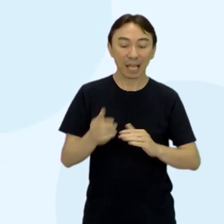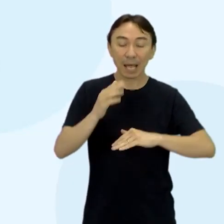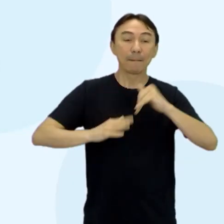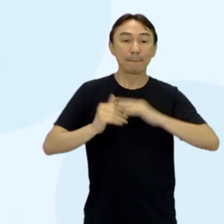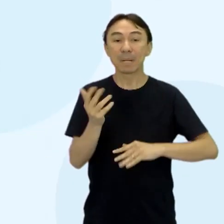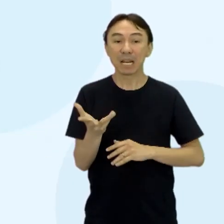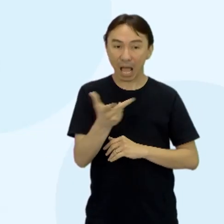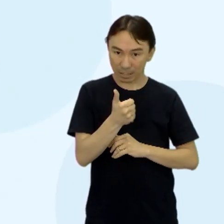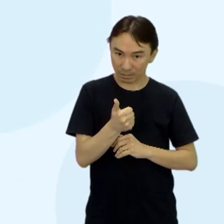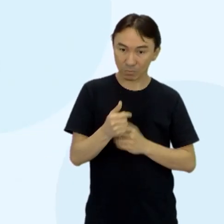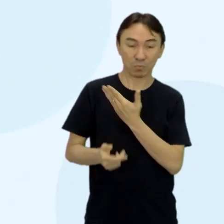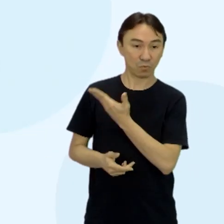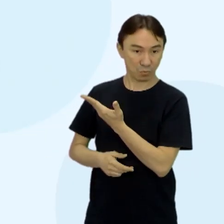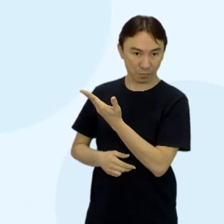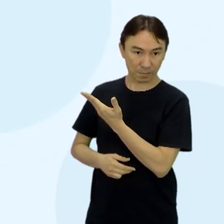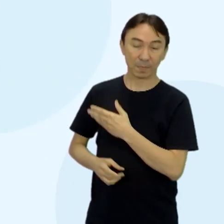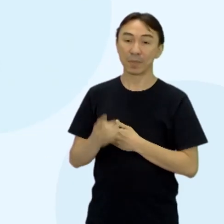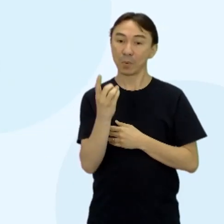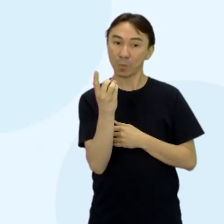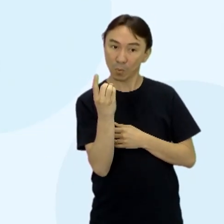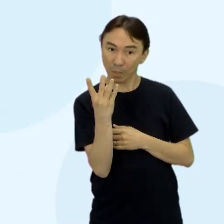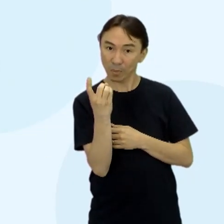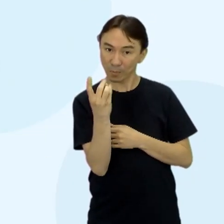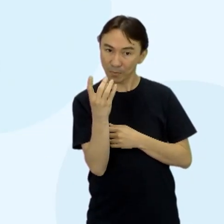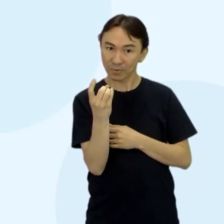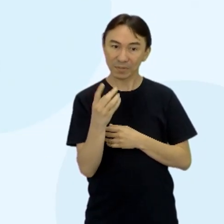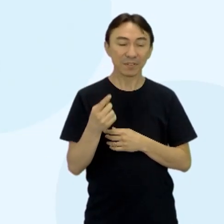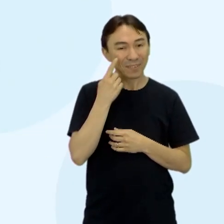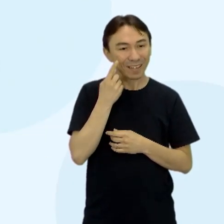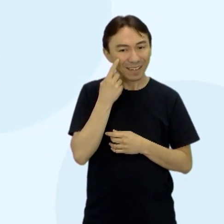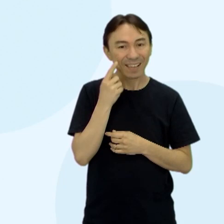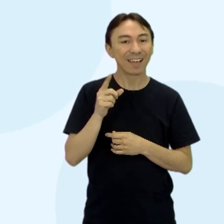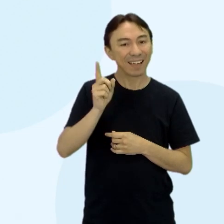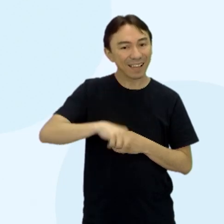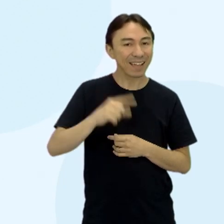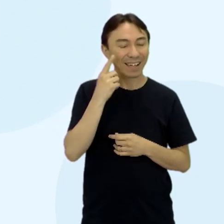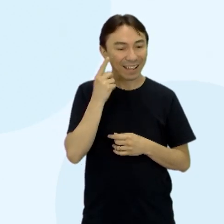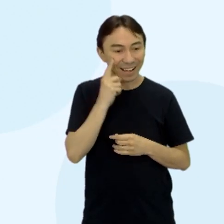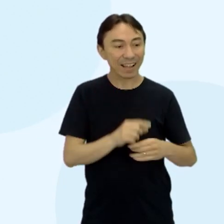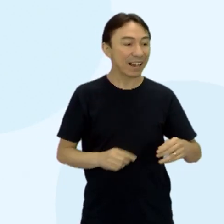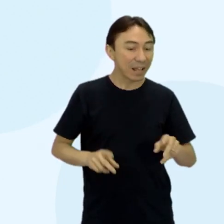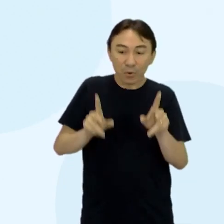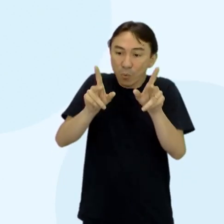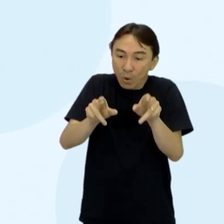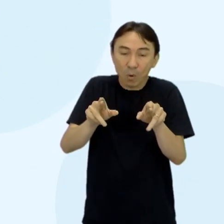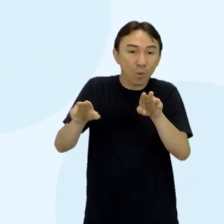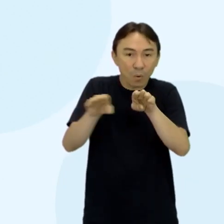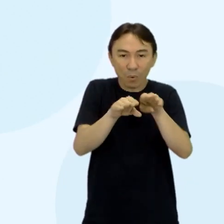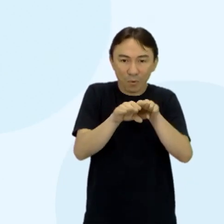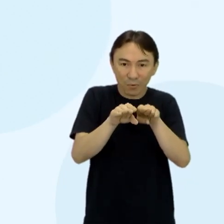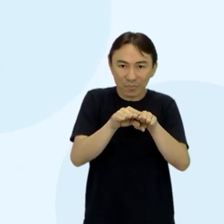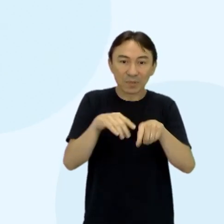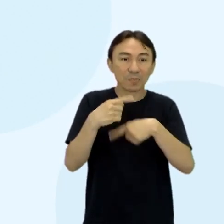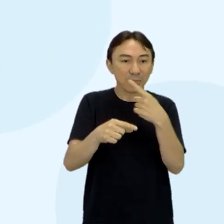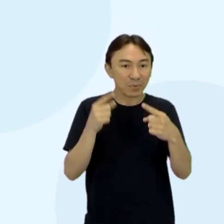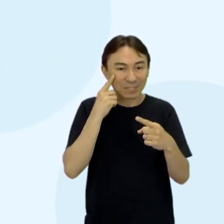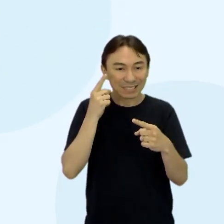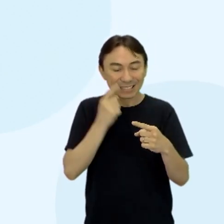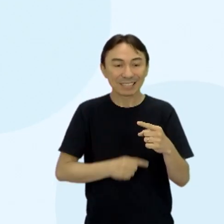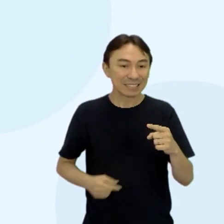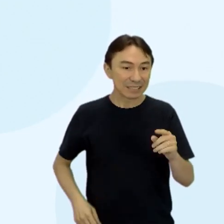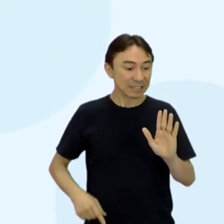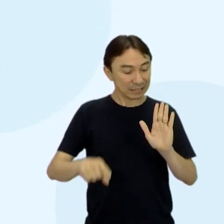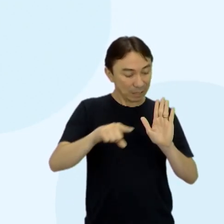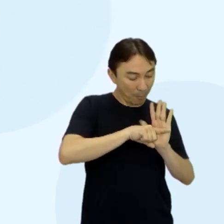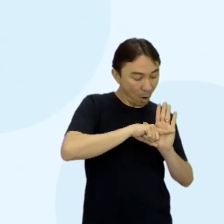é reconhecer que a relação de igualdade matemática não se altera ao subtrair. Vou até grifar isso aqui, viu, Vivi?